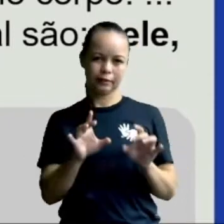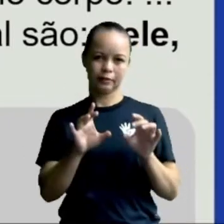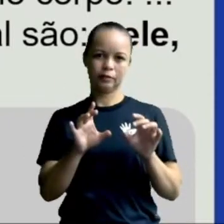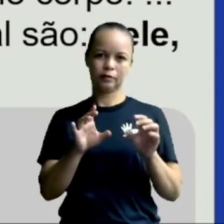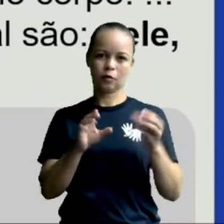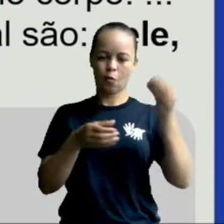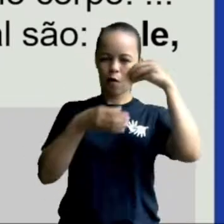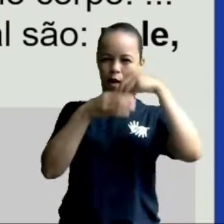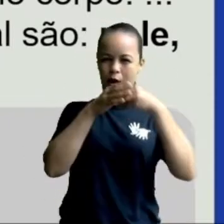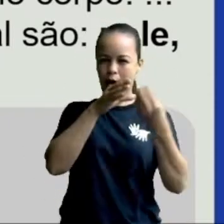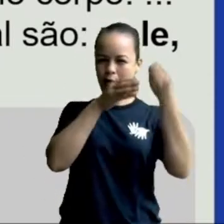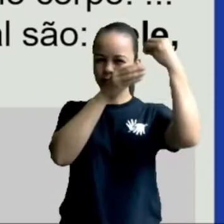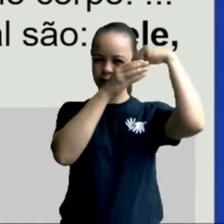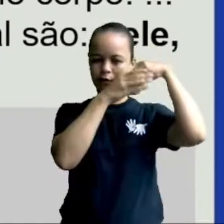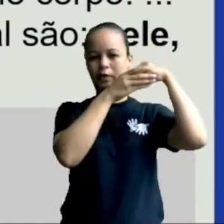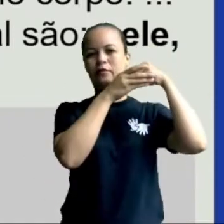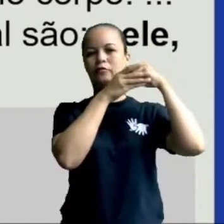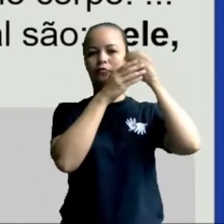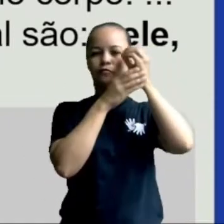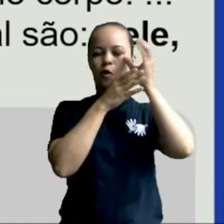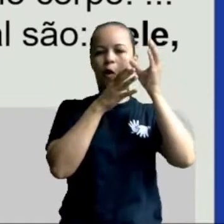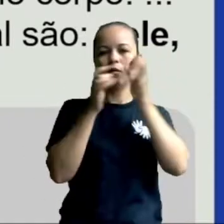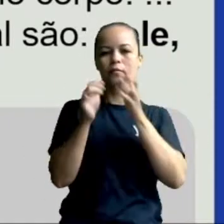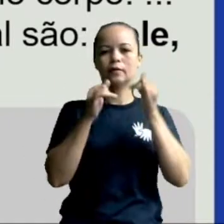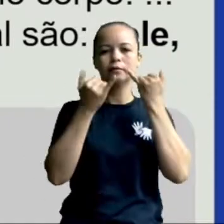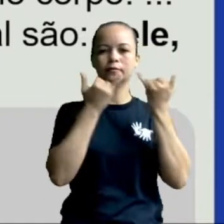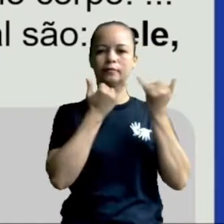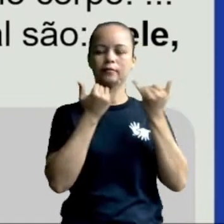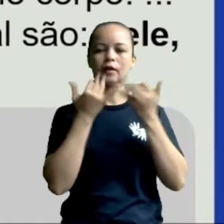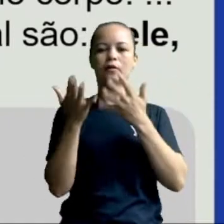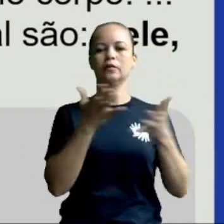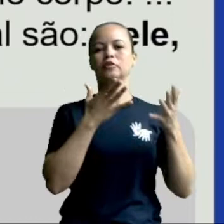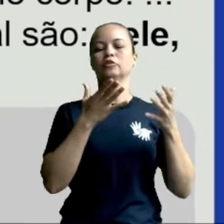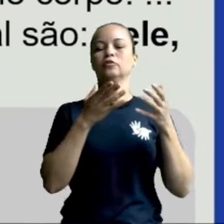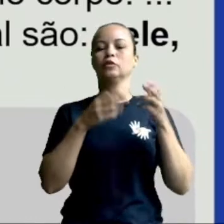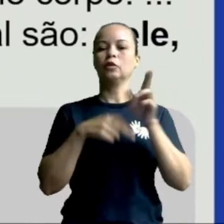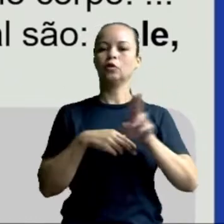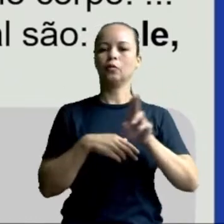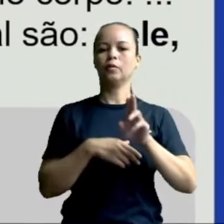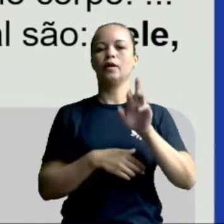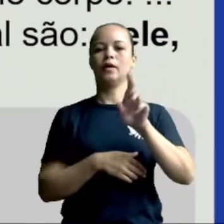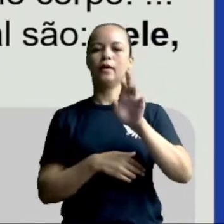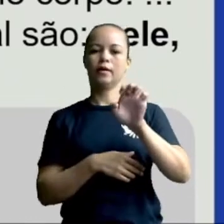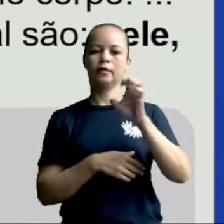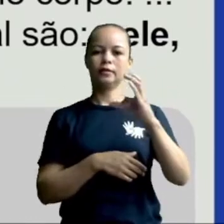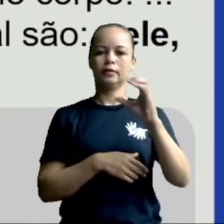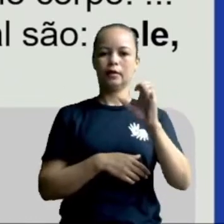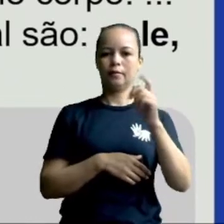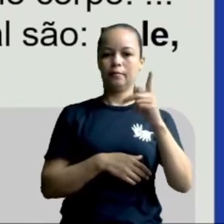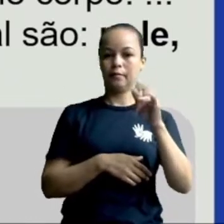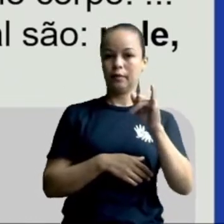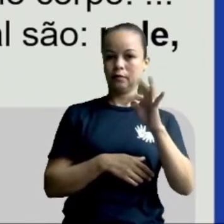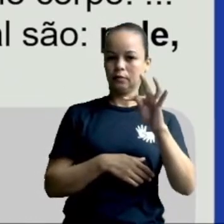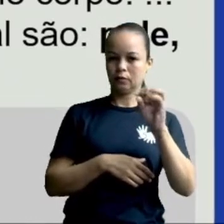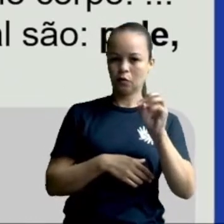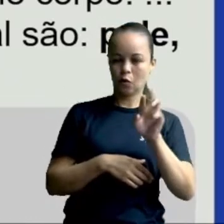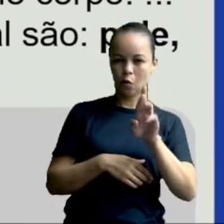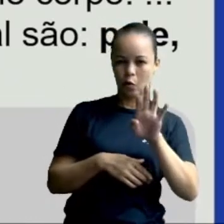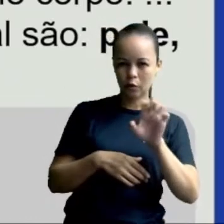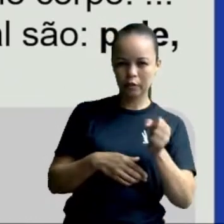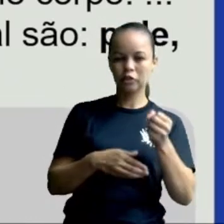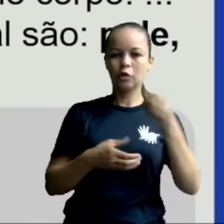essa informação, chamadas de receptores. E basicamente vai ter dois grandes receptores, os externos receptores e